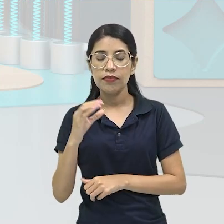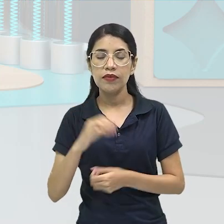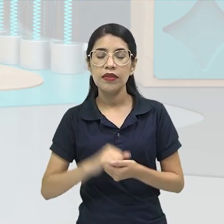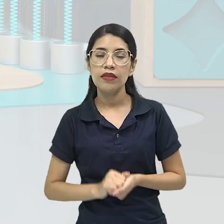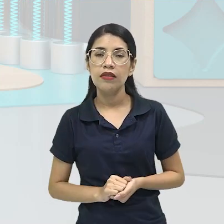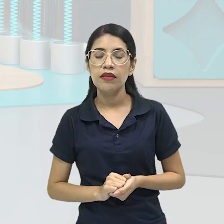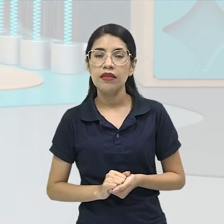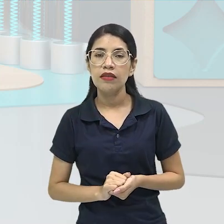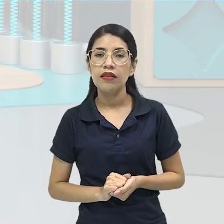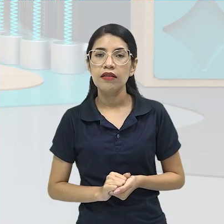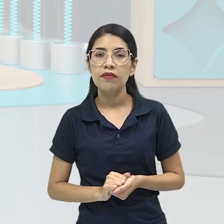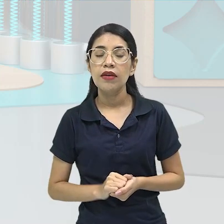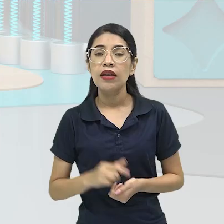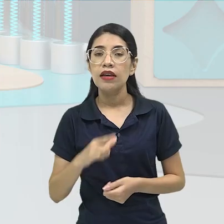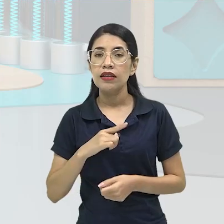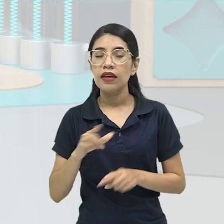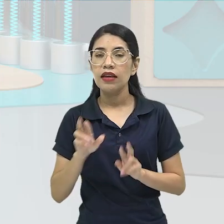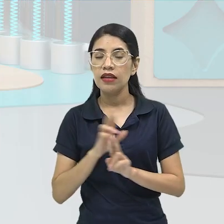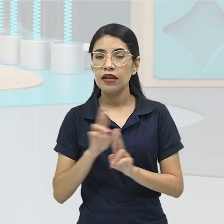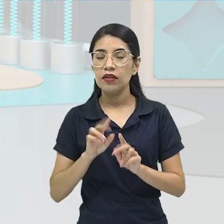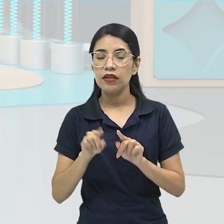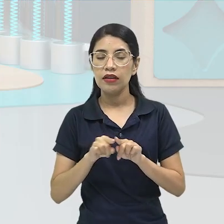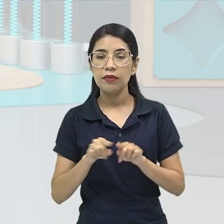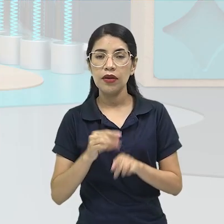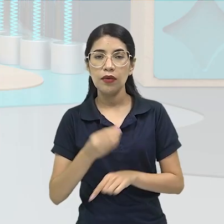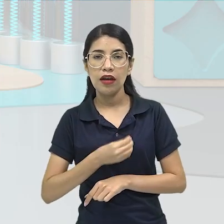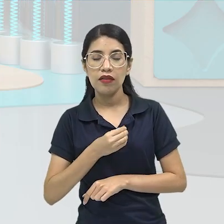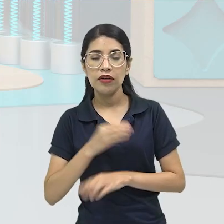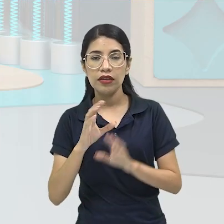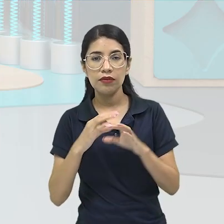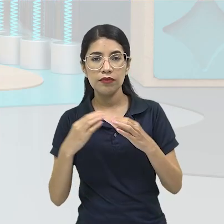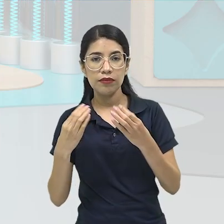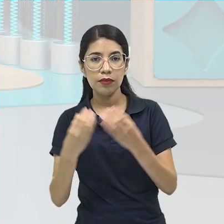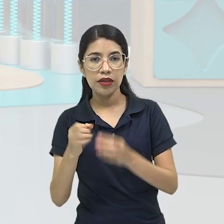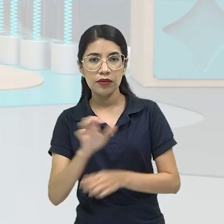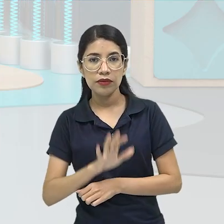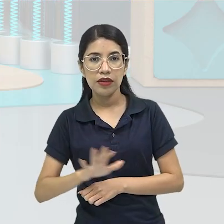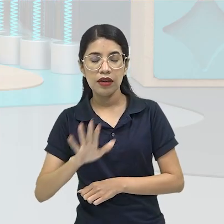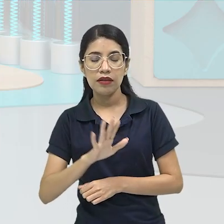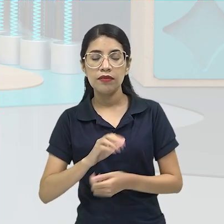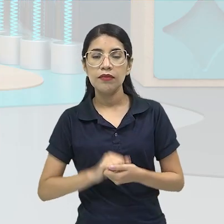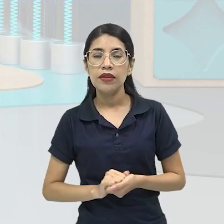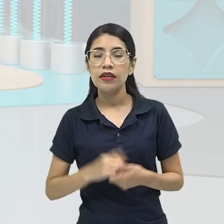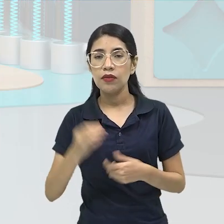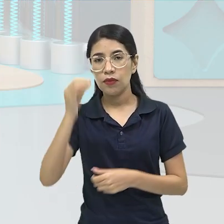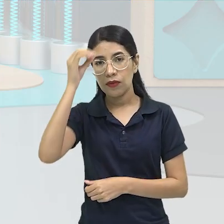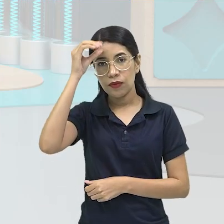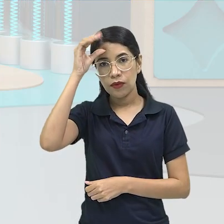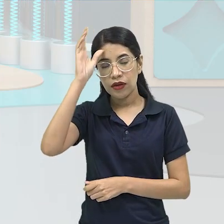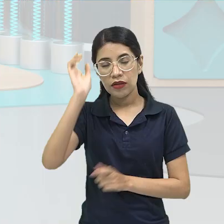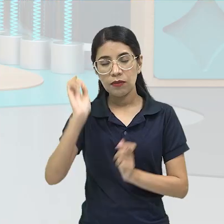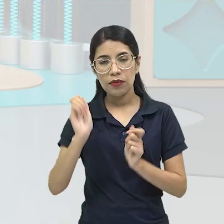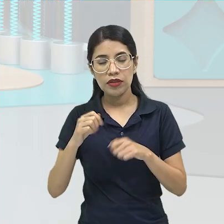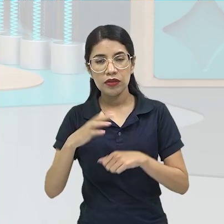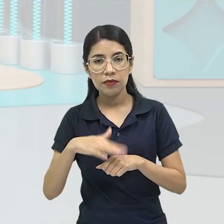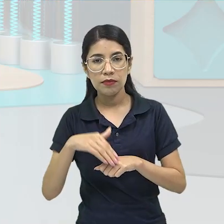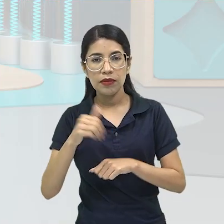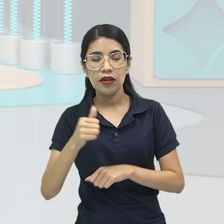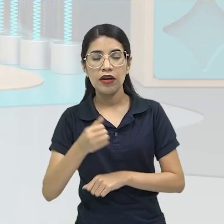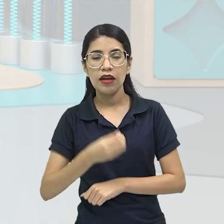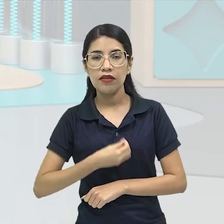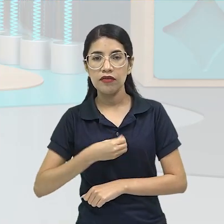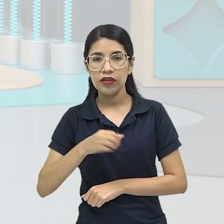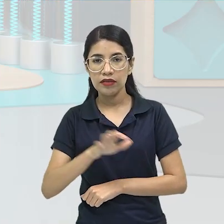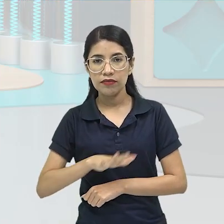científica mexe não só com a sua vida, mas da sua comunidade. Então, vamos, através de conhecimento, melhorar o